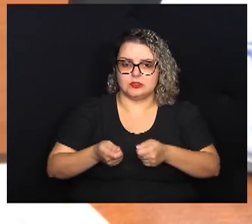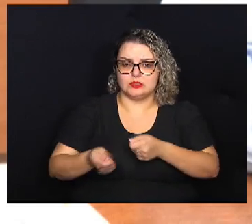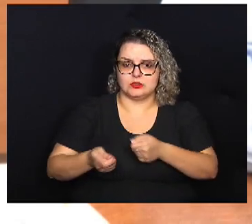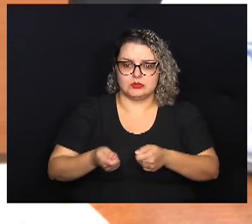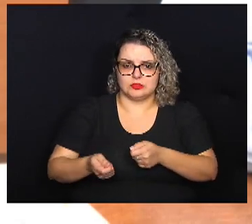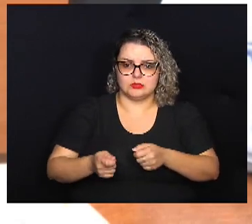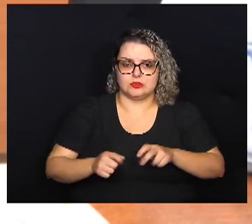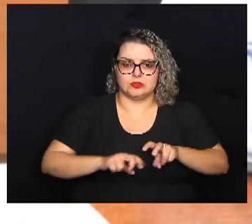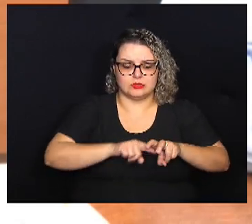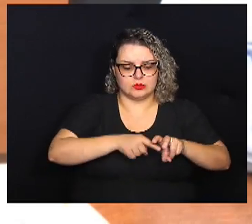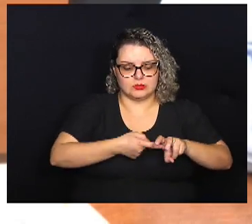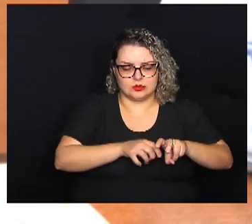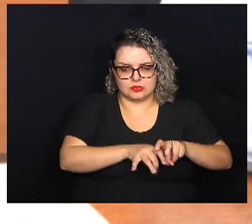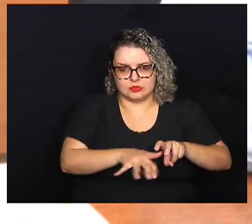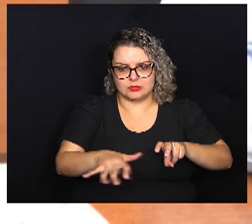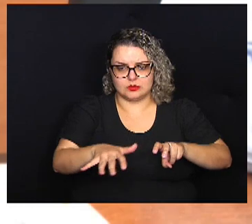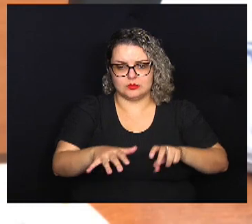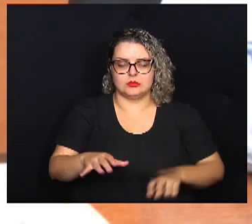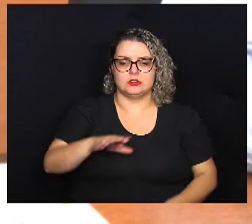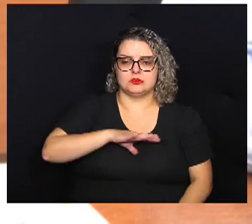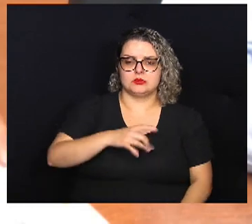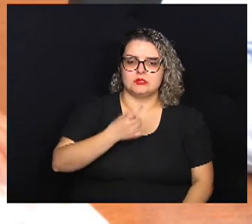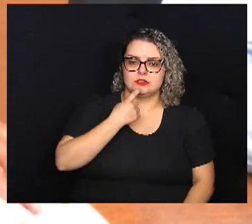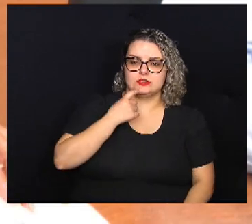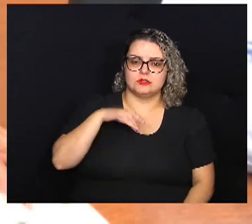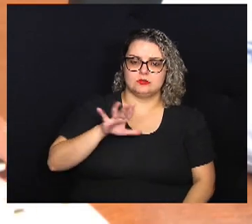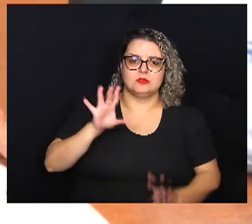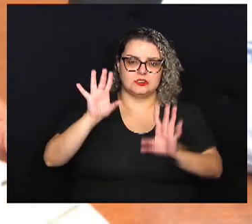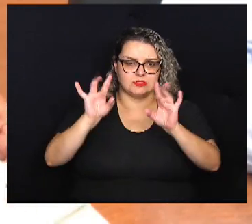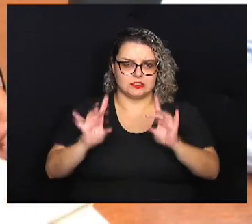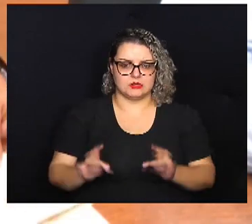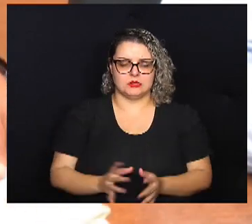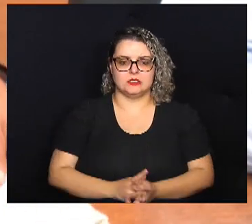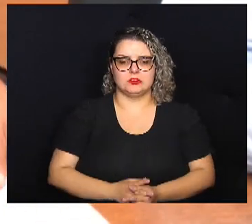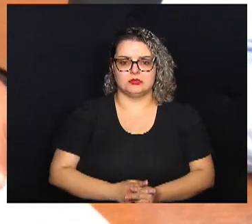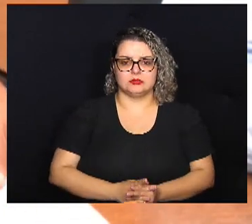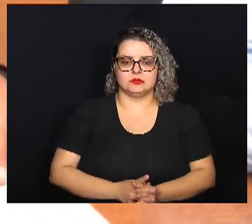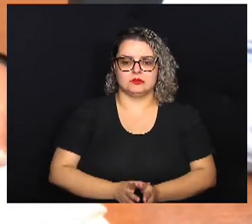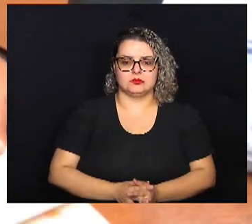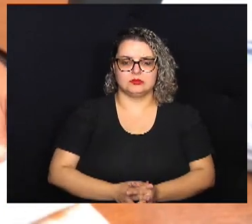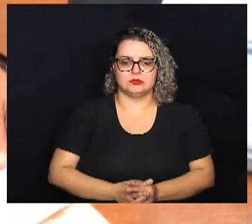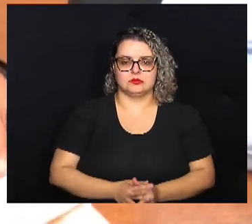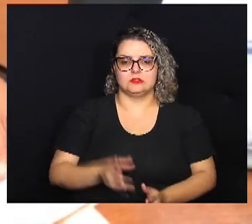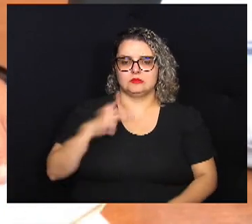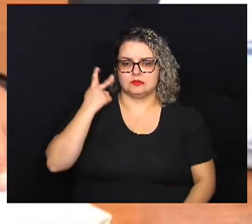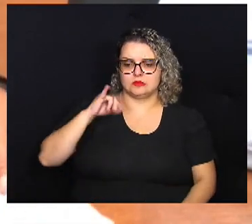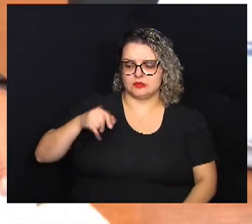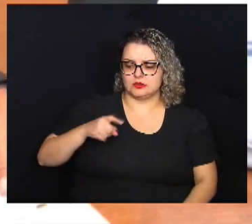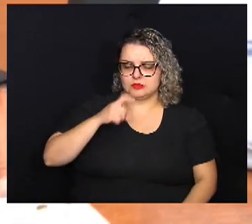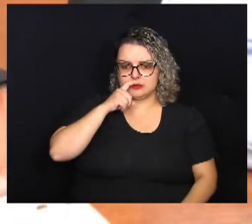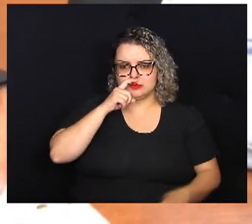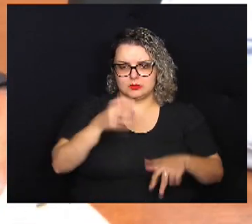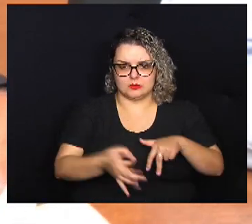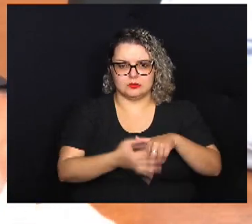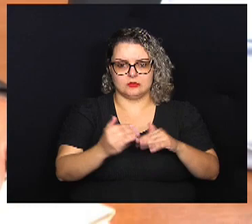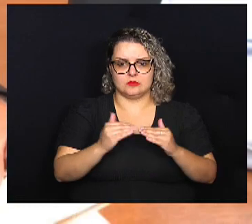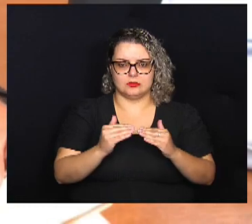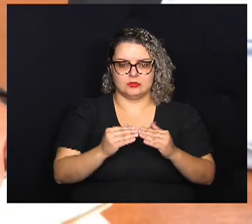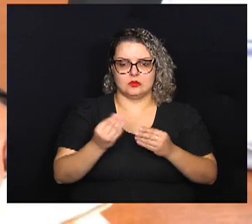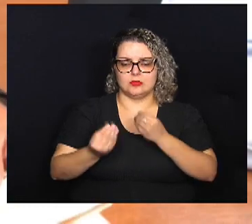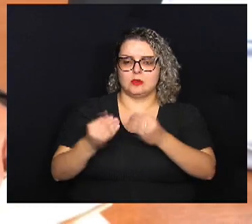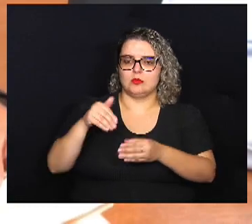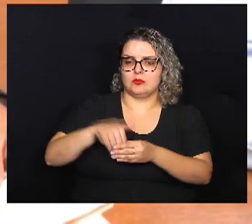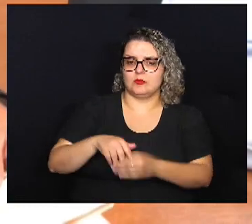de Animais Domésticos do município de Campinas e da outras providências. O vereador Jorge Schneider já foi o relator, favorável. Como vota